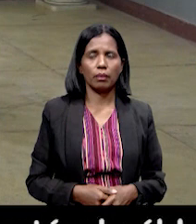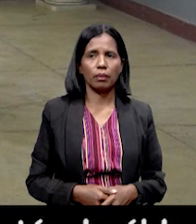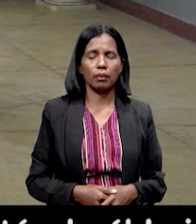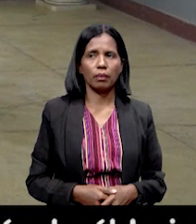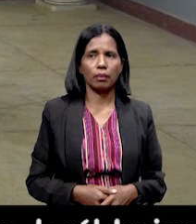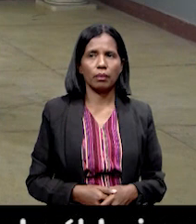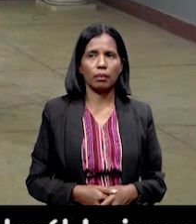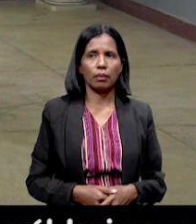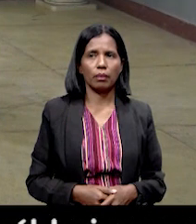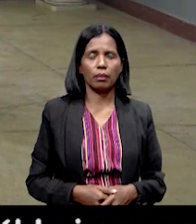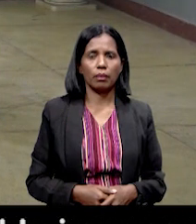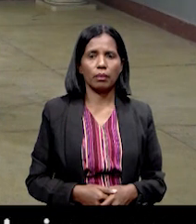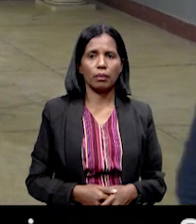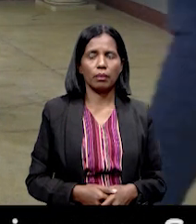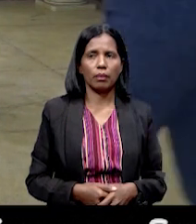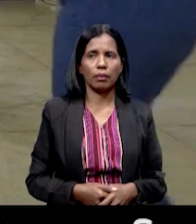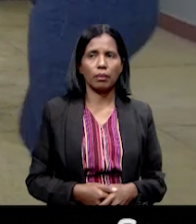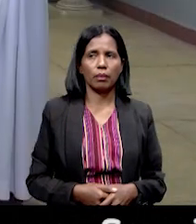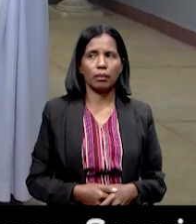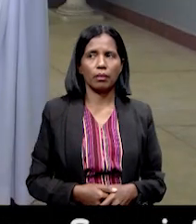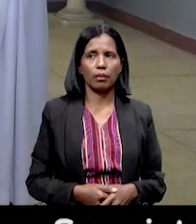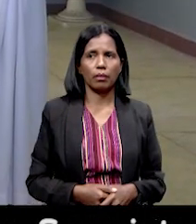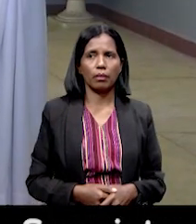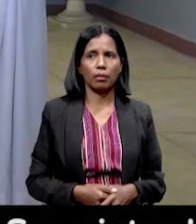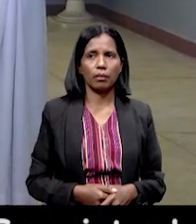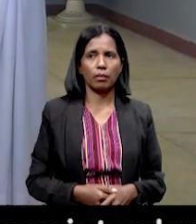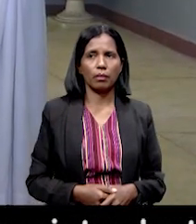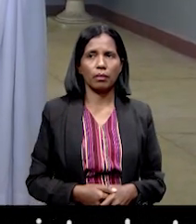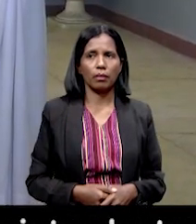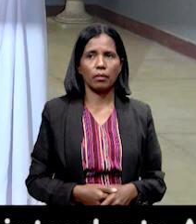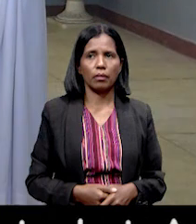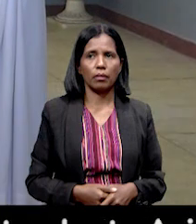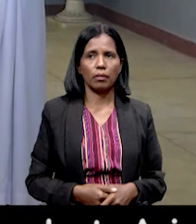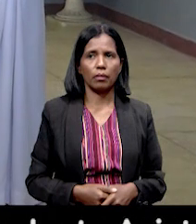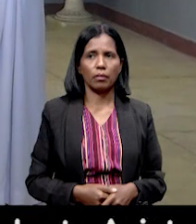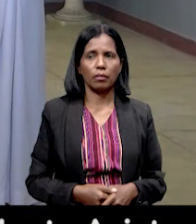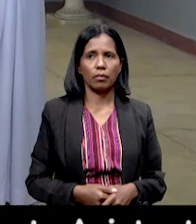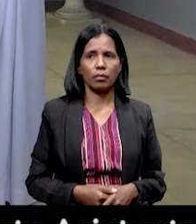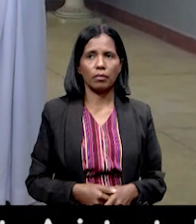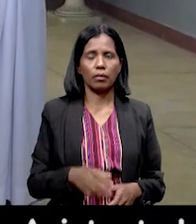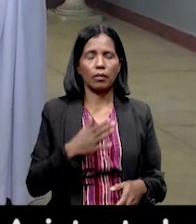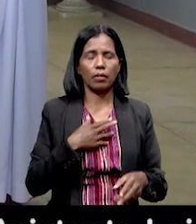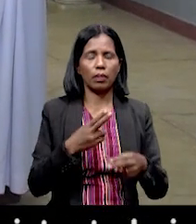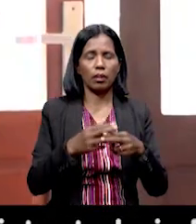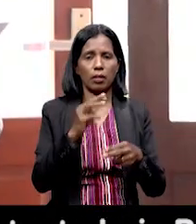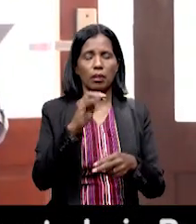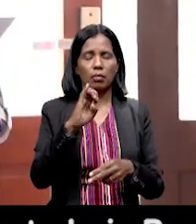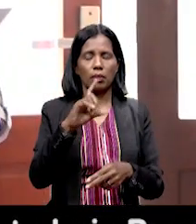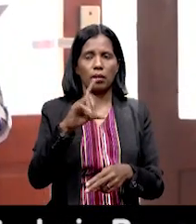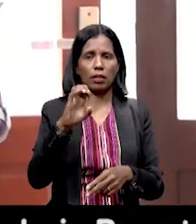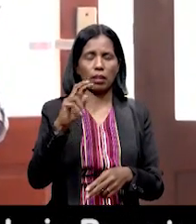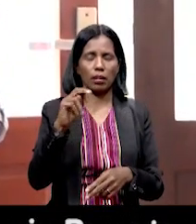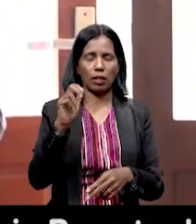Senhora Embaixadora Milena Pires. Cumprir fielmente os deveres do cargo que me são atribuídos, de acordo